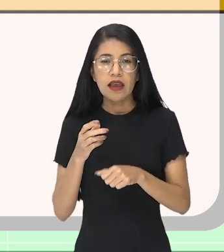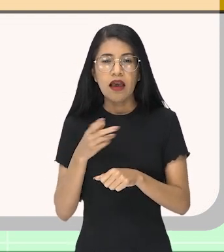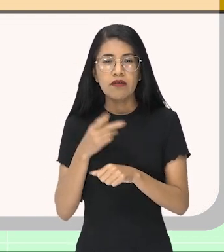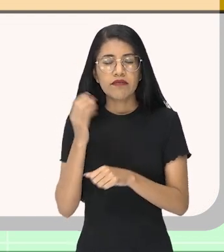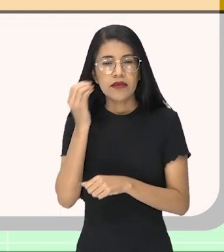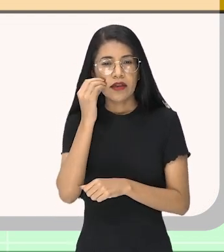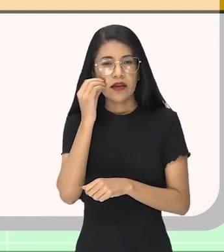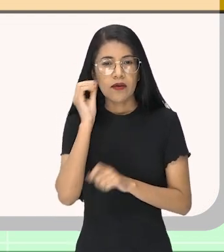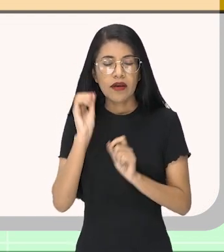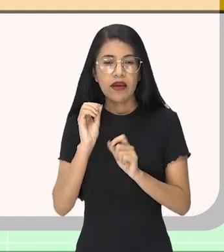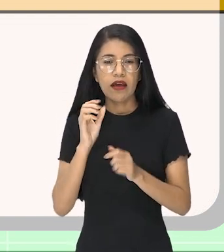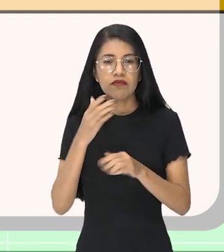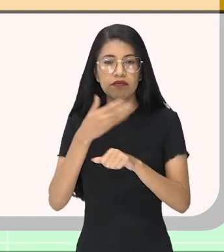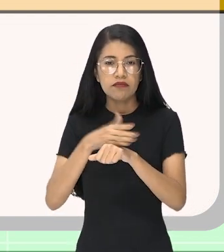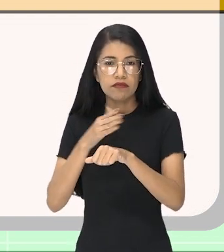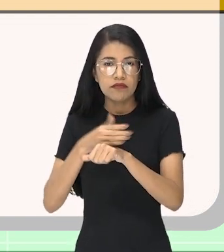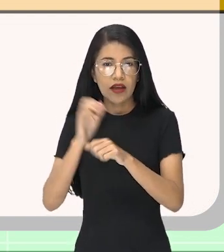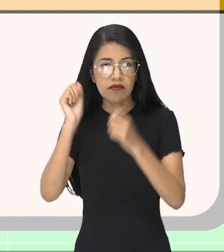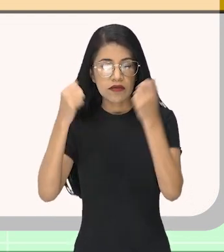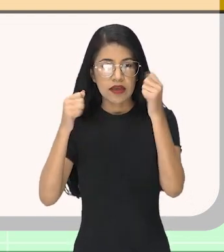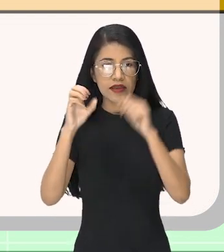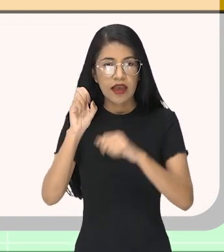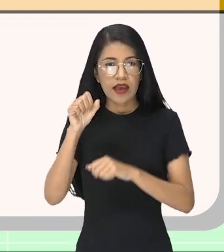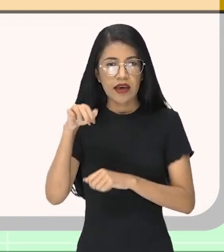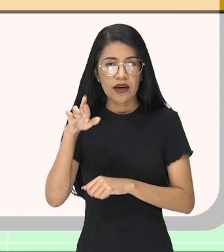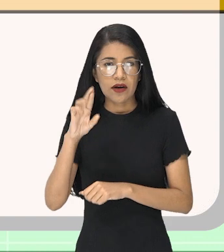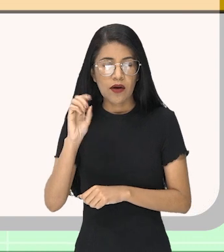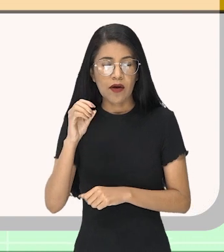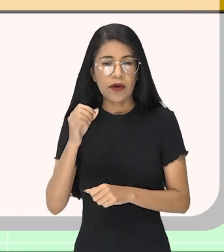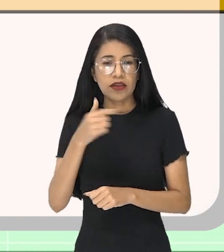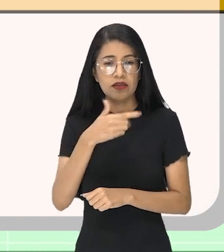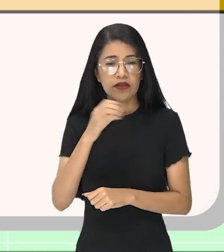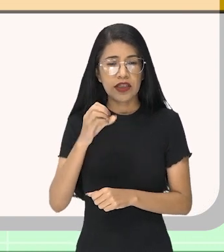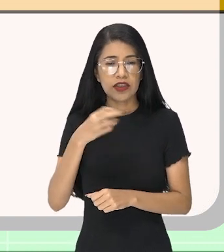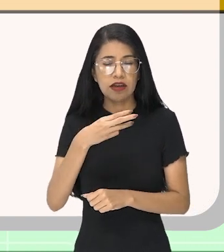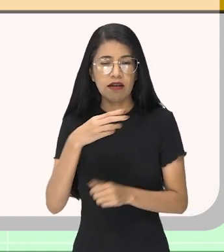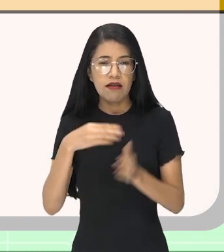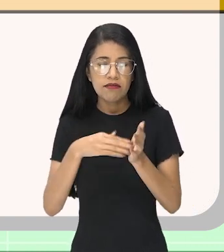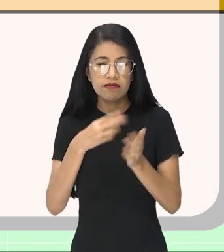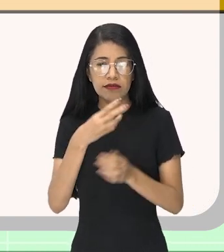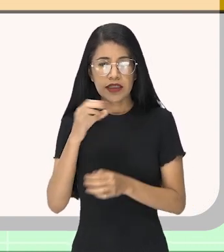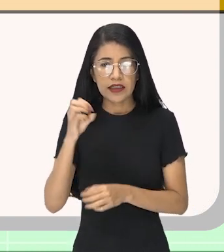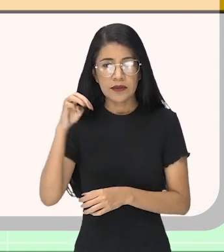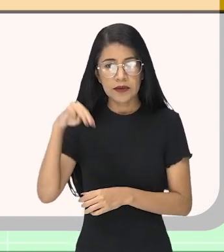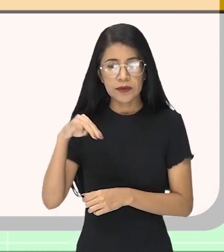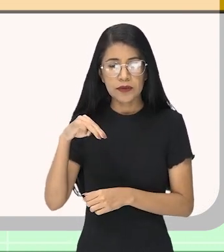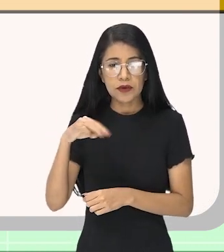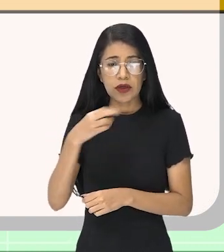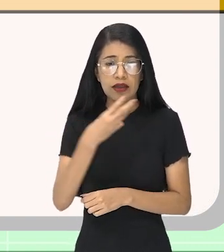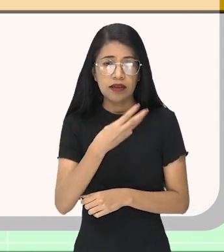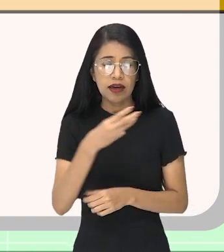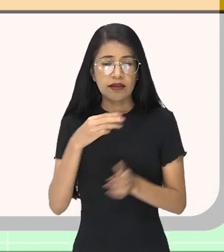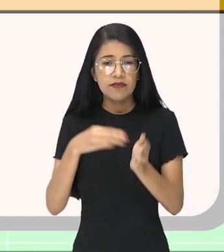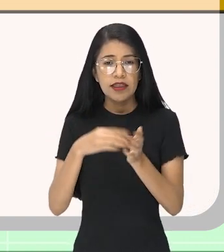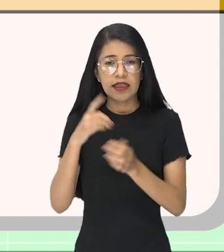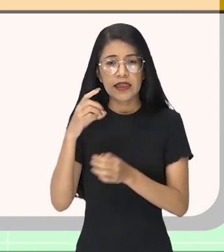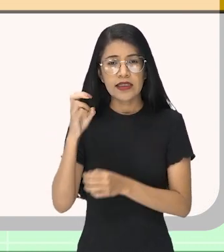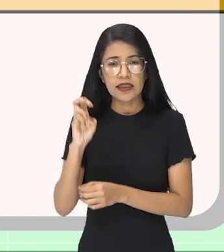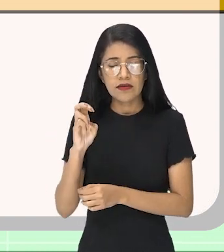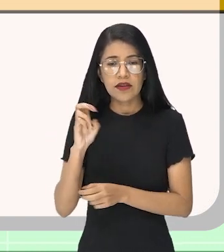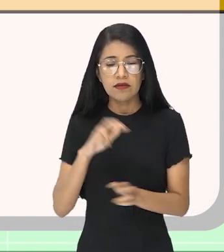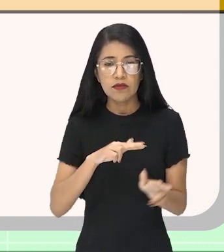atividades aeróbicas numa frequência de 20 a 30 minutos, de 3 a 5 vezes por